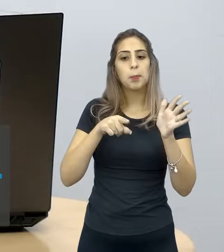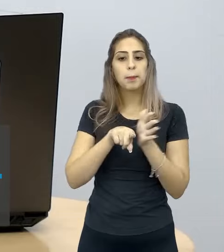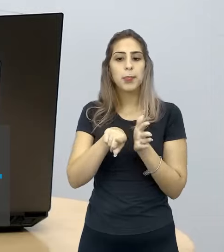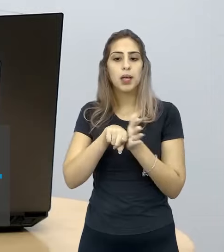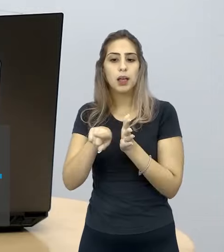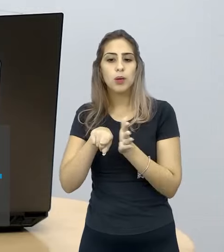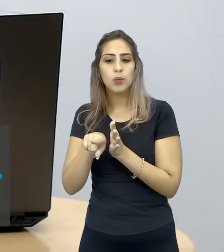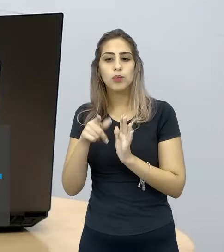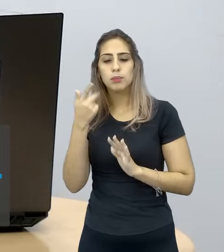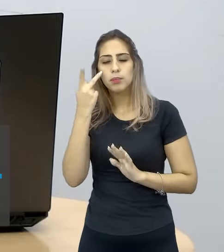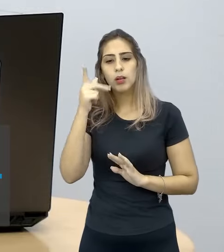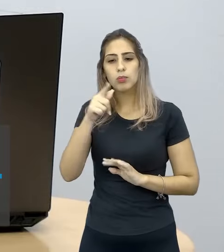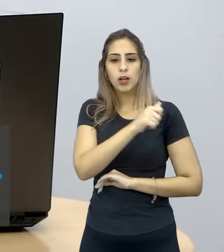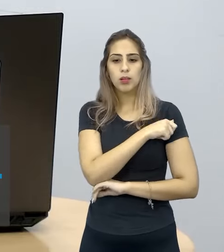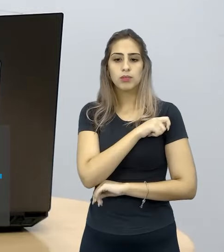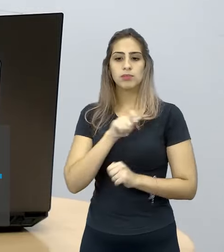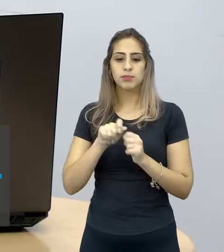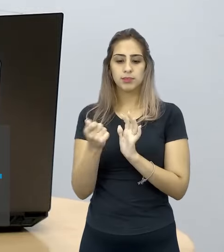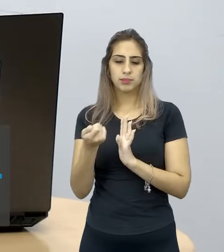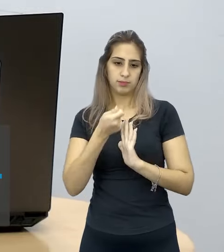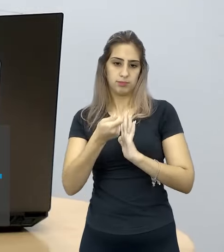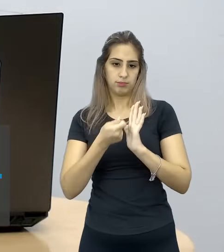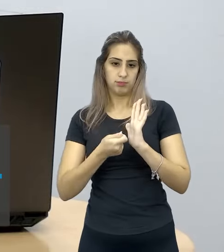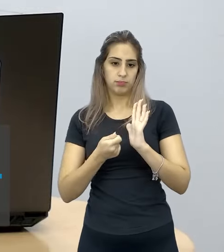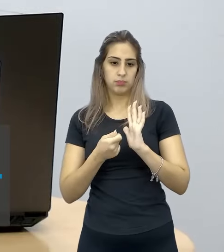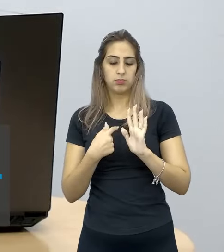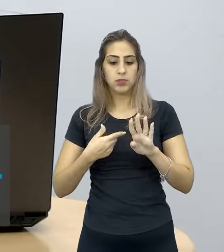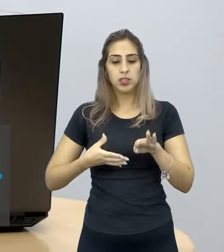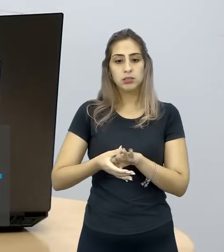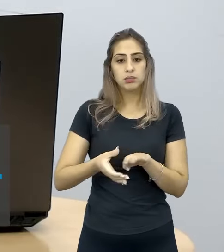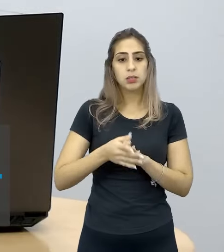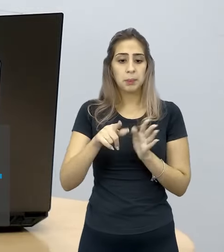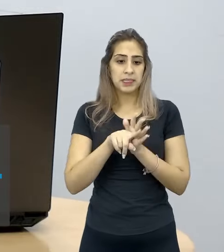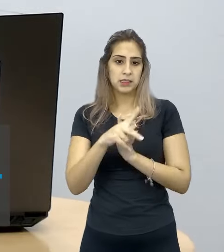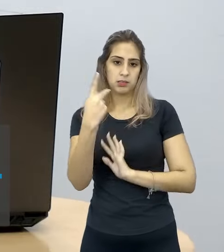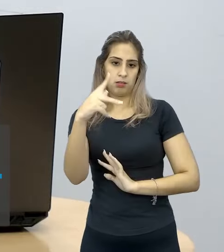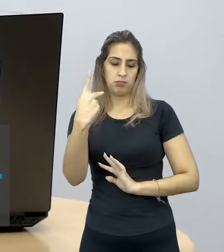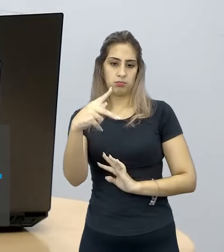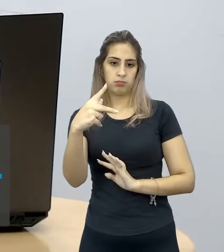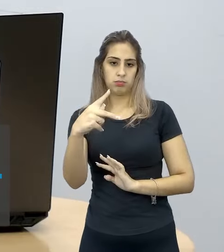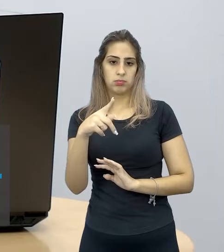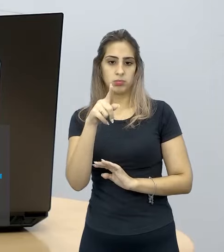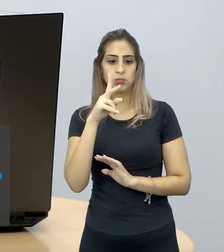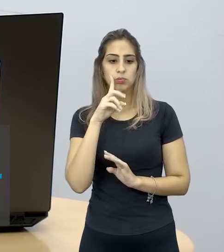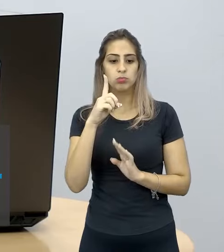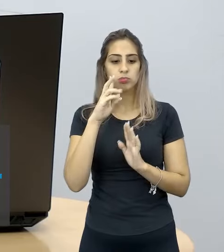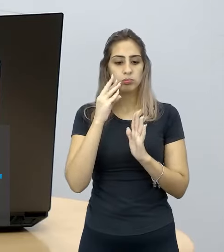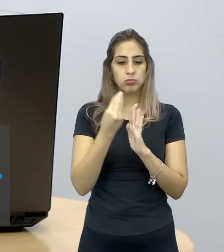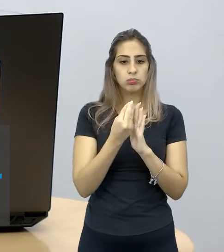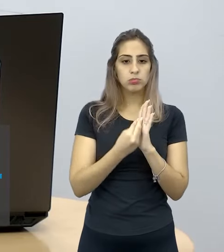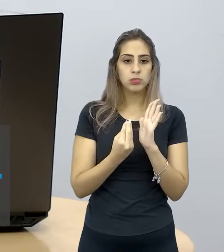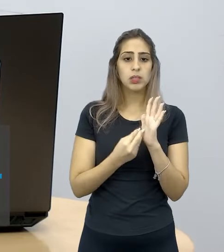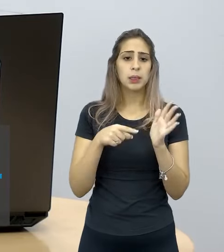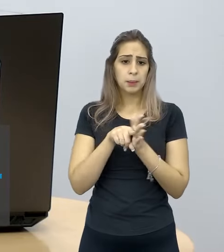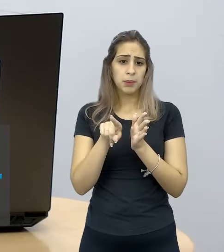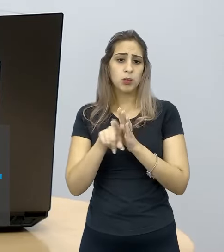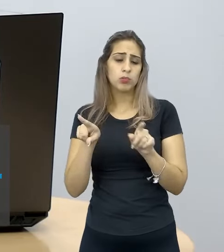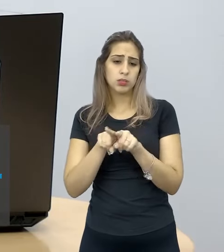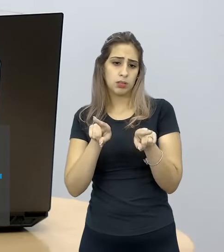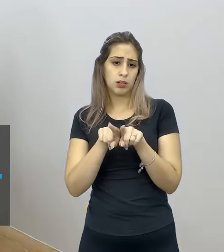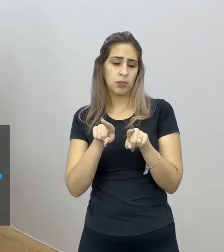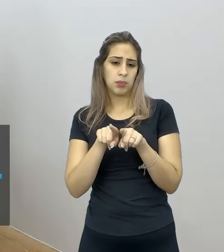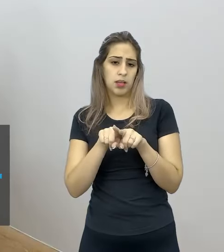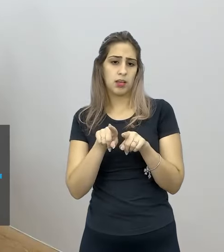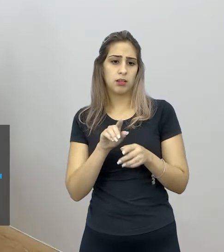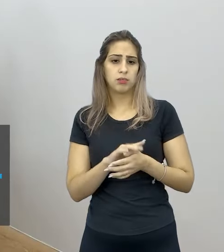perguntas para os estudantes, fazendo anotações que auxiliam na pesquisa dele, né, do dicionário. Com perguntas, né, Vivi? Perguntas, por